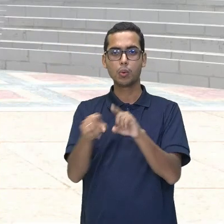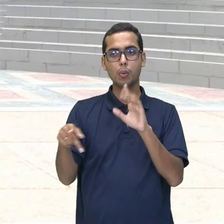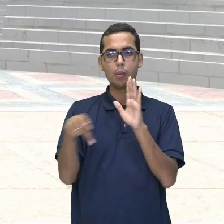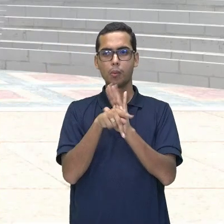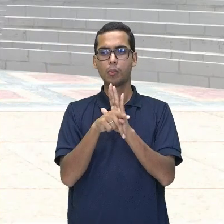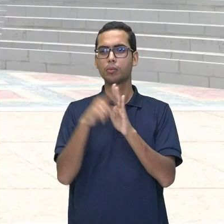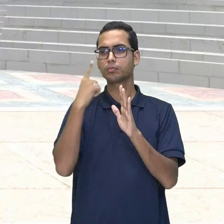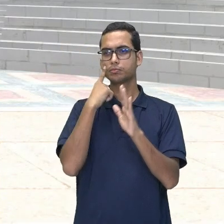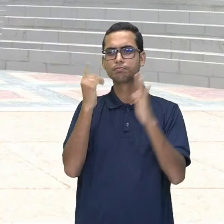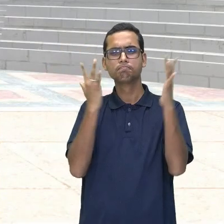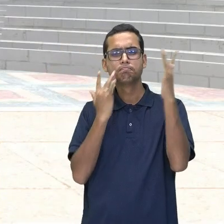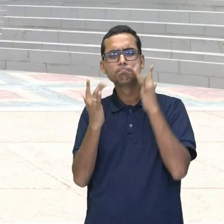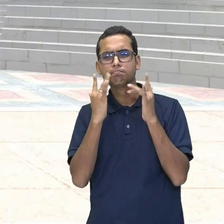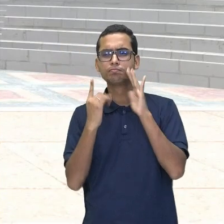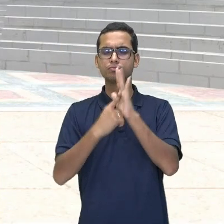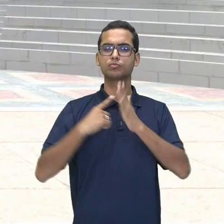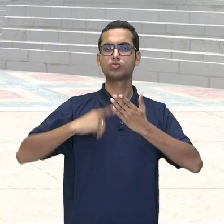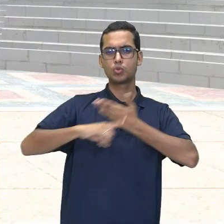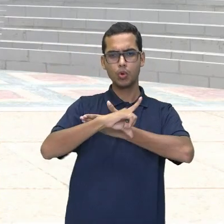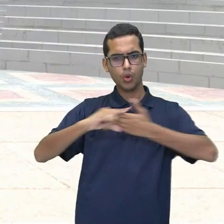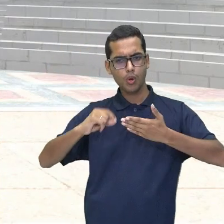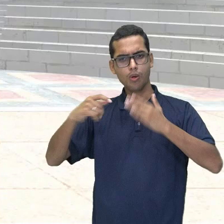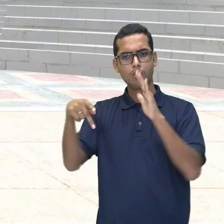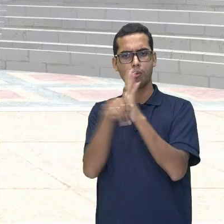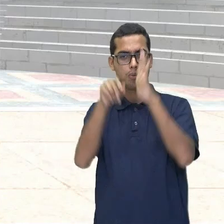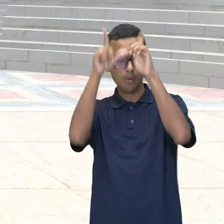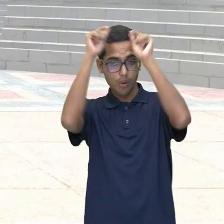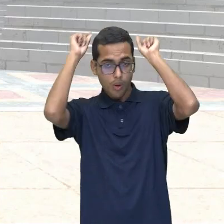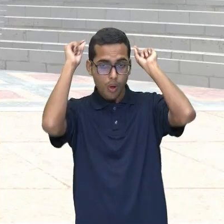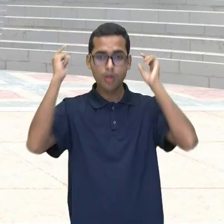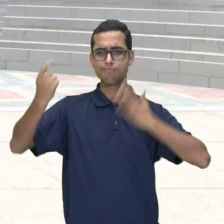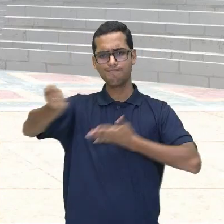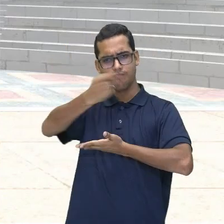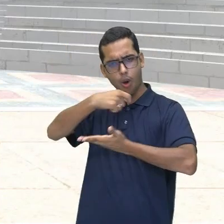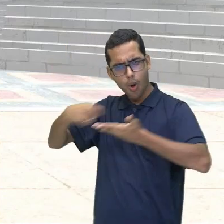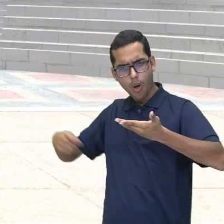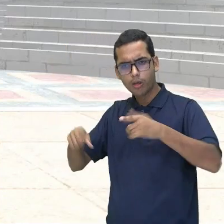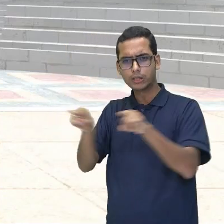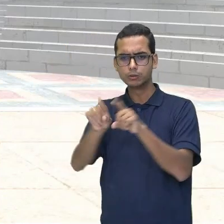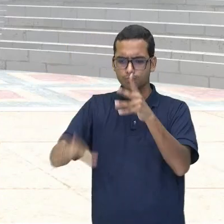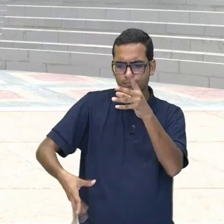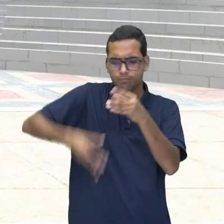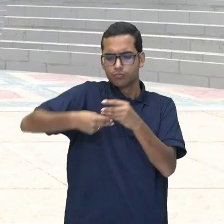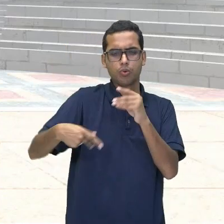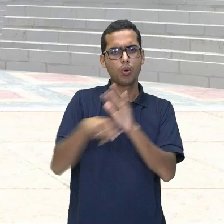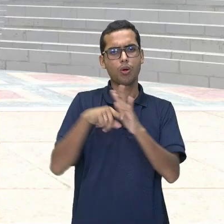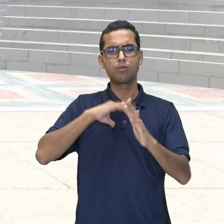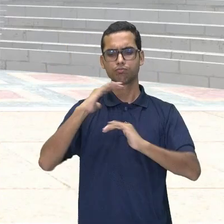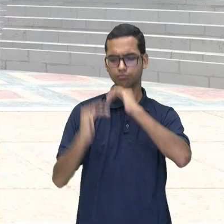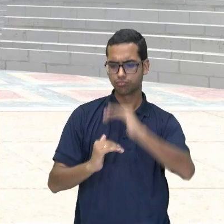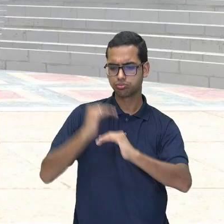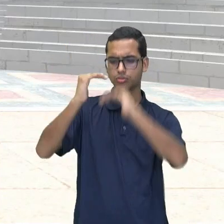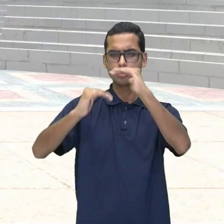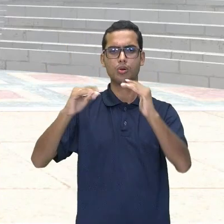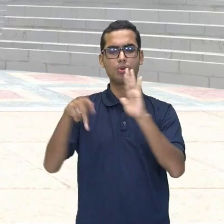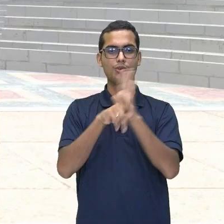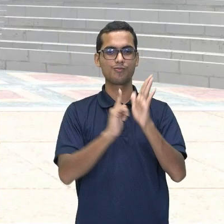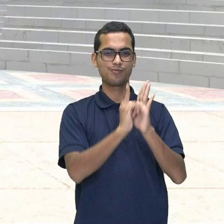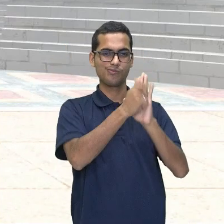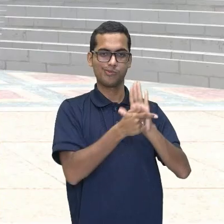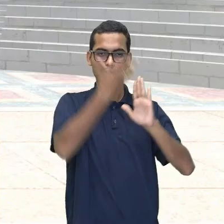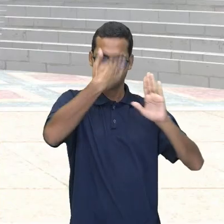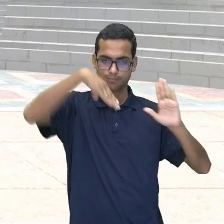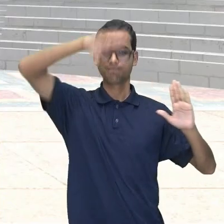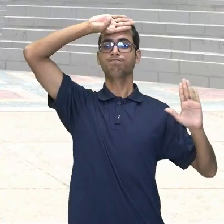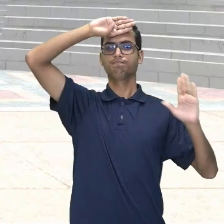as peças escritas pelos gregos constituem uma fundamental contribuição para a evolução do gênero dramático,